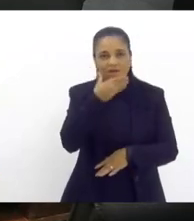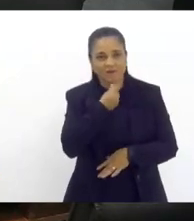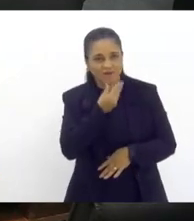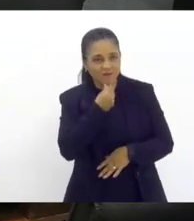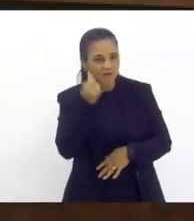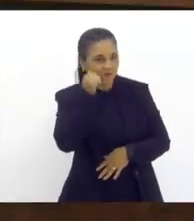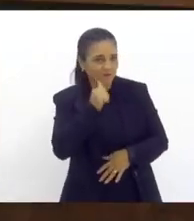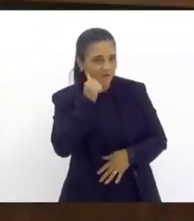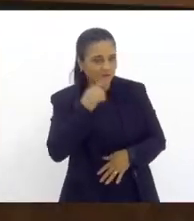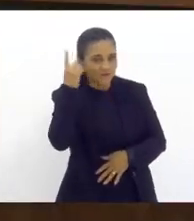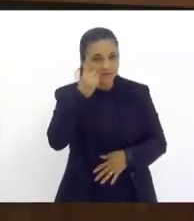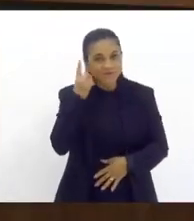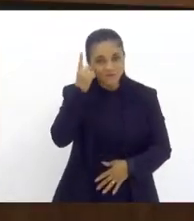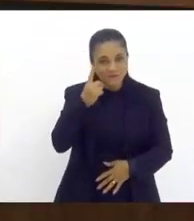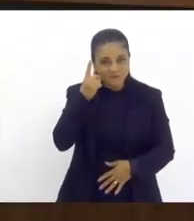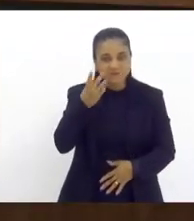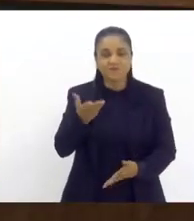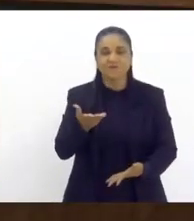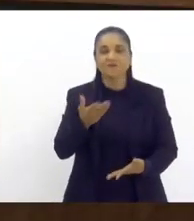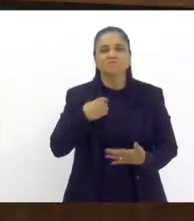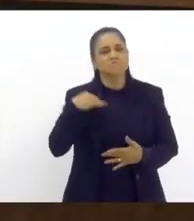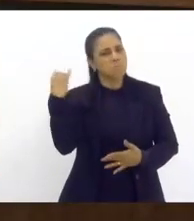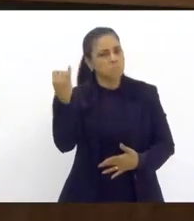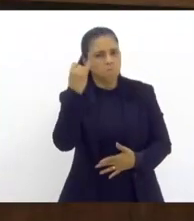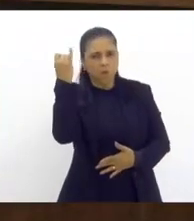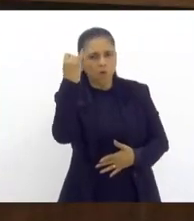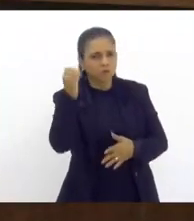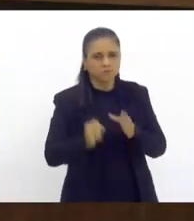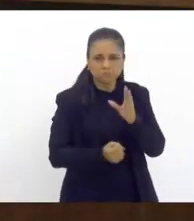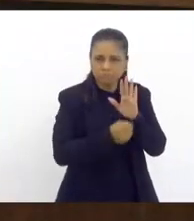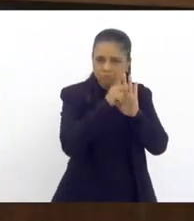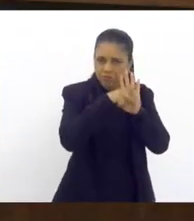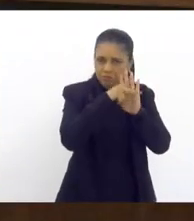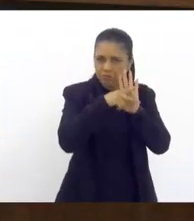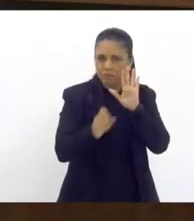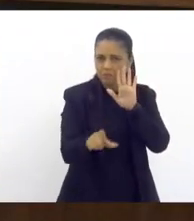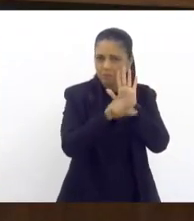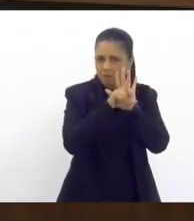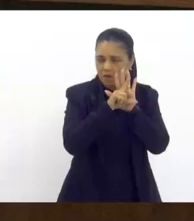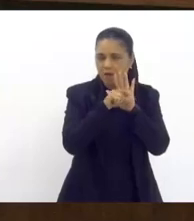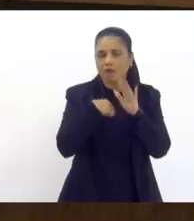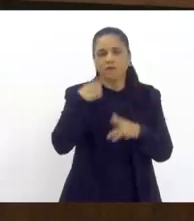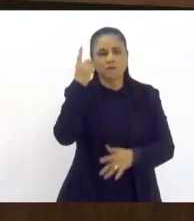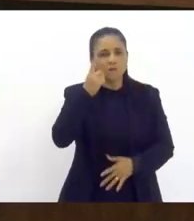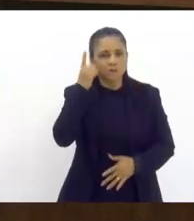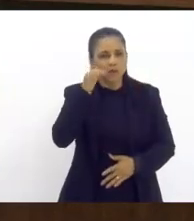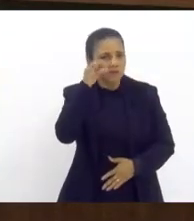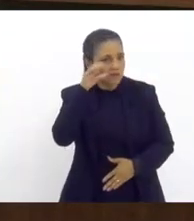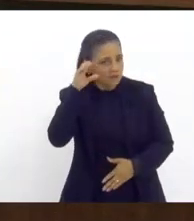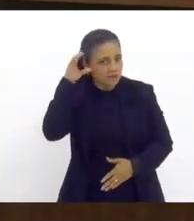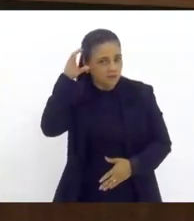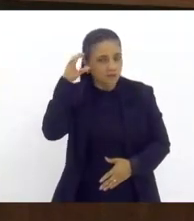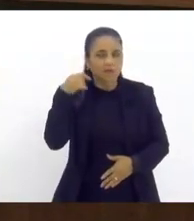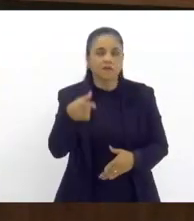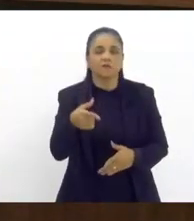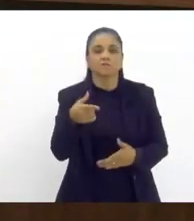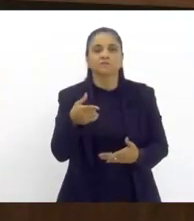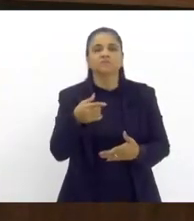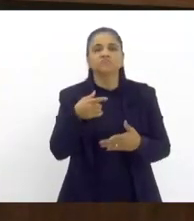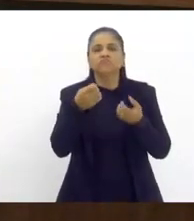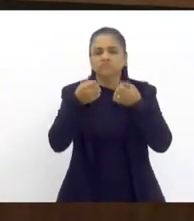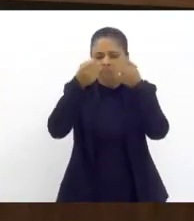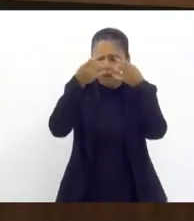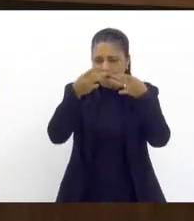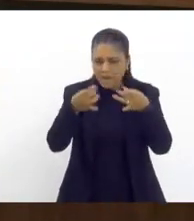senhores deputados. Muito importante o projeto de lei da deputada Célia Jordão, que traz todo